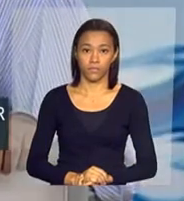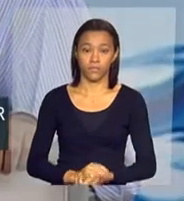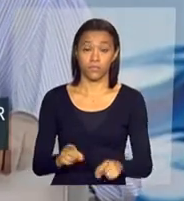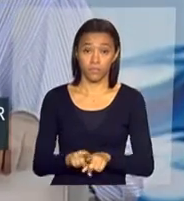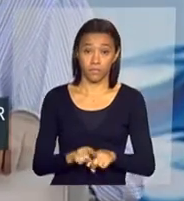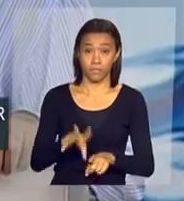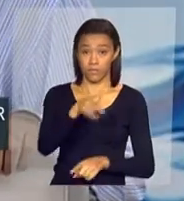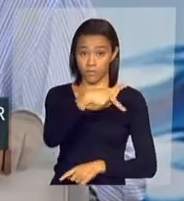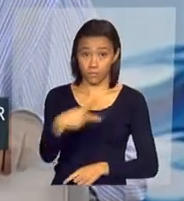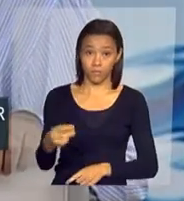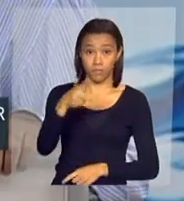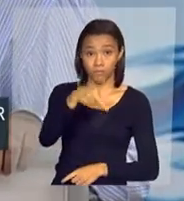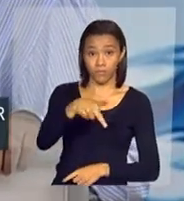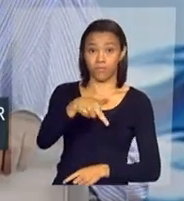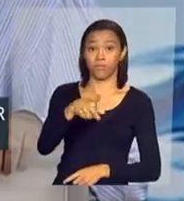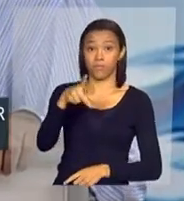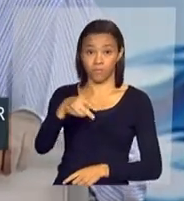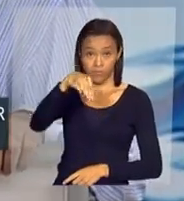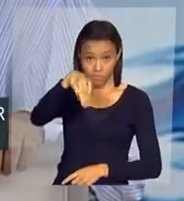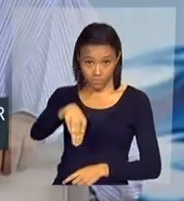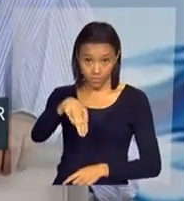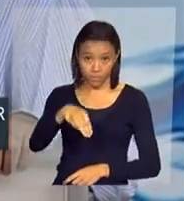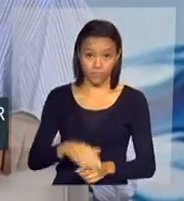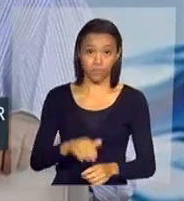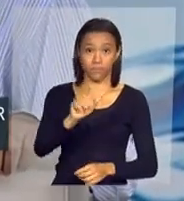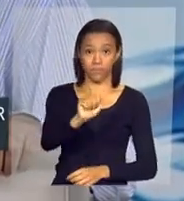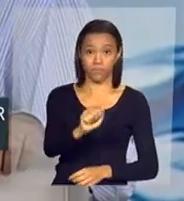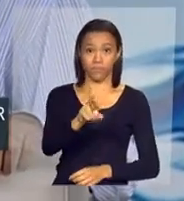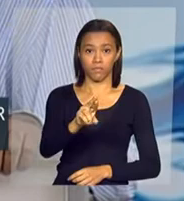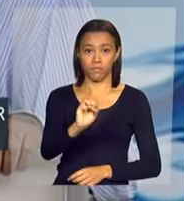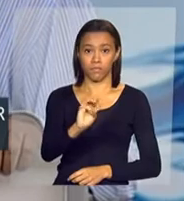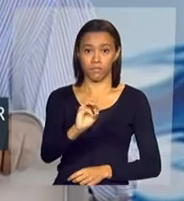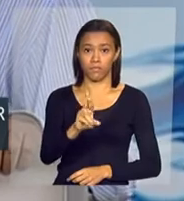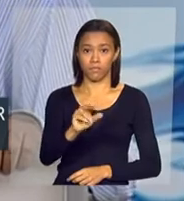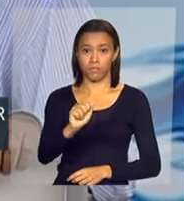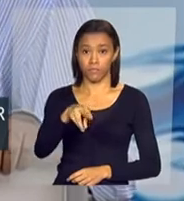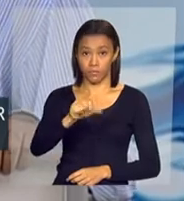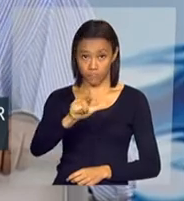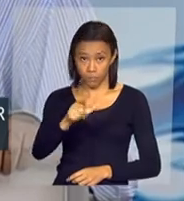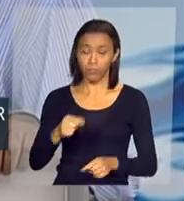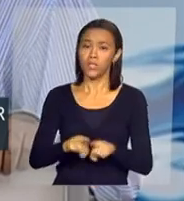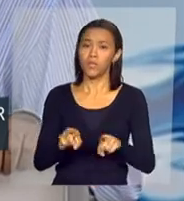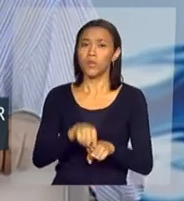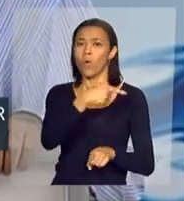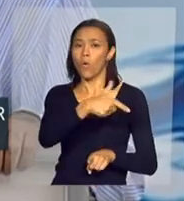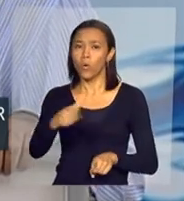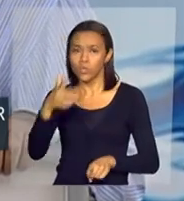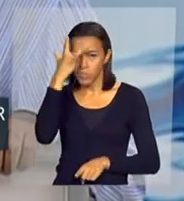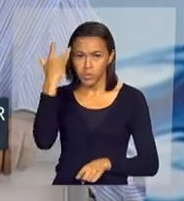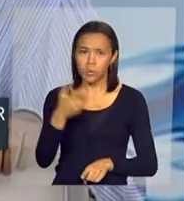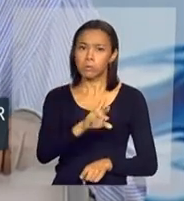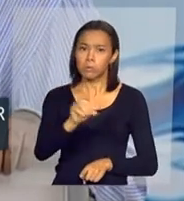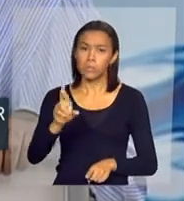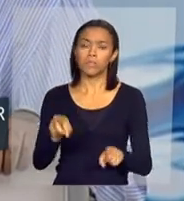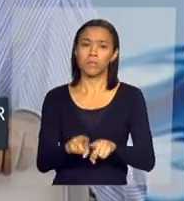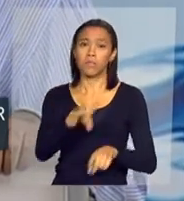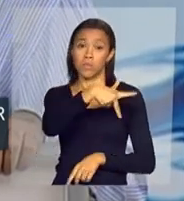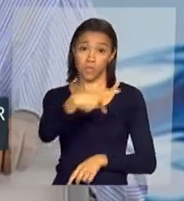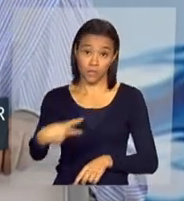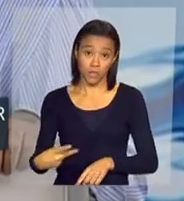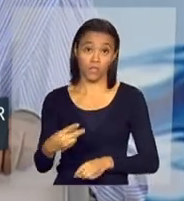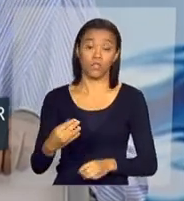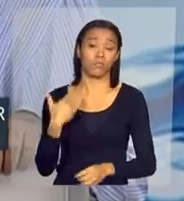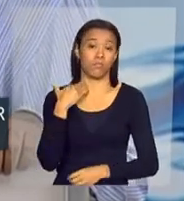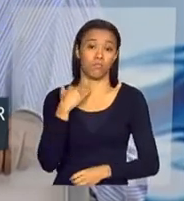presidente da PPM, Arinaldo, demais autoridades, presidente da Caixa,